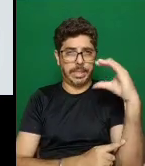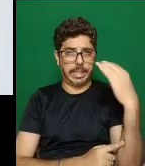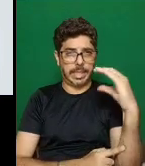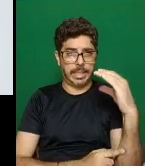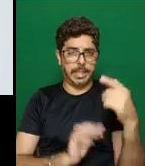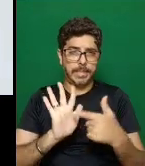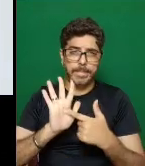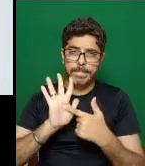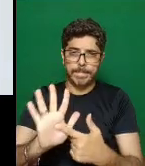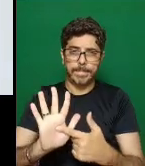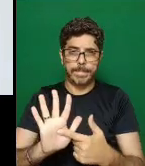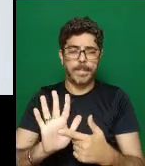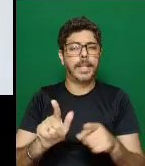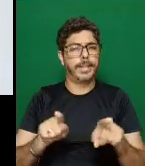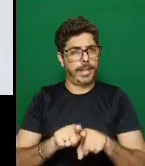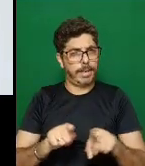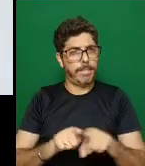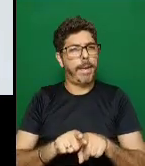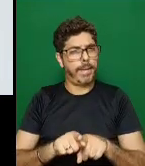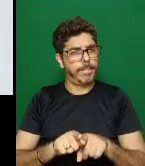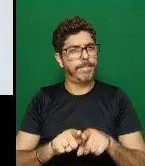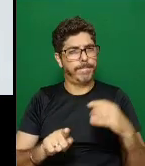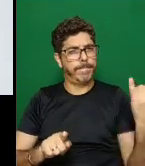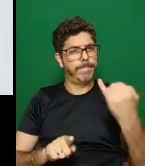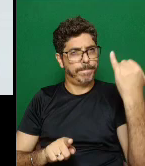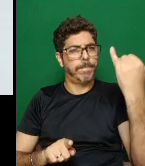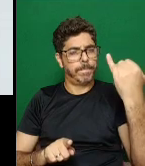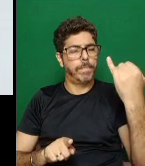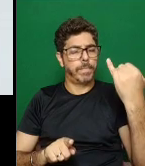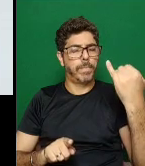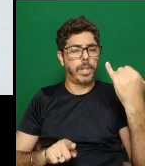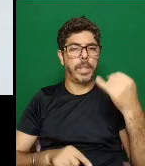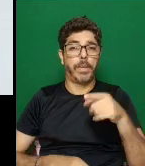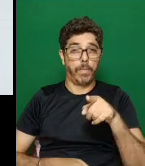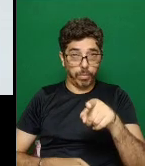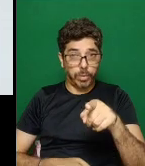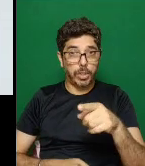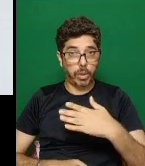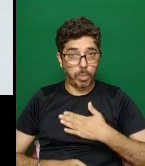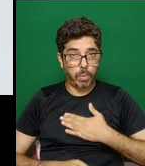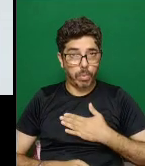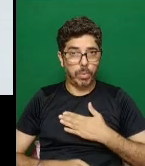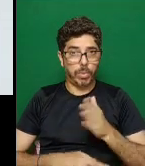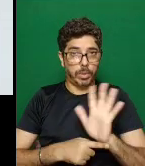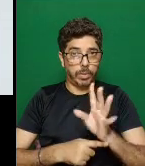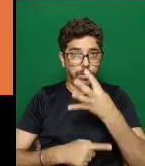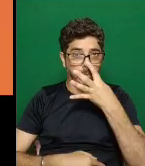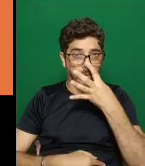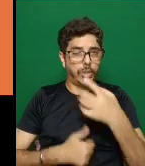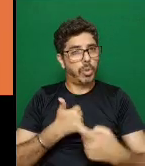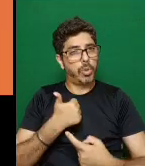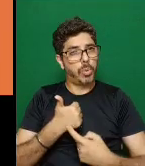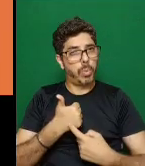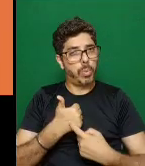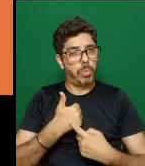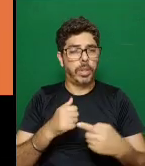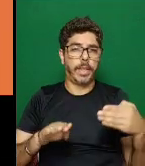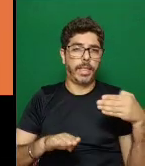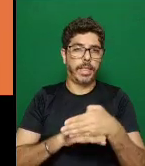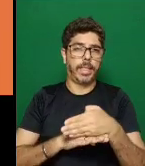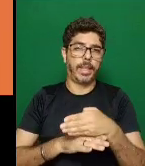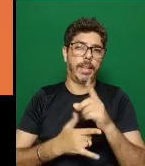e mesmo assim muito rigorosa. Se você curte essa ideia, curta também esse vídeo e se inscreva no canal.